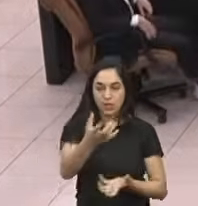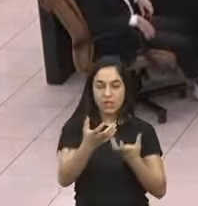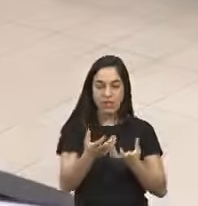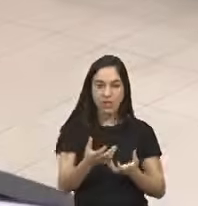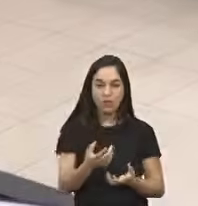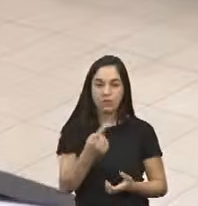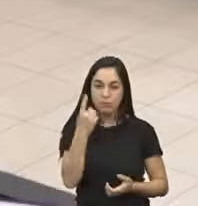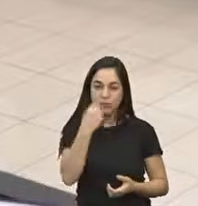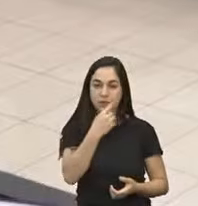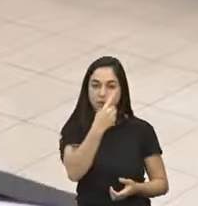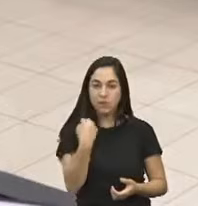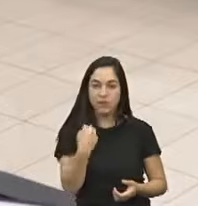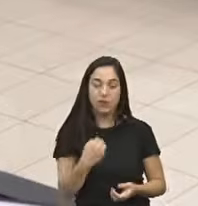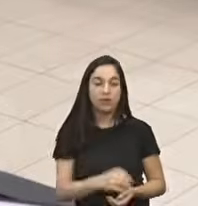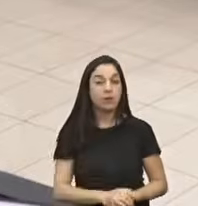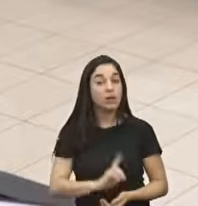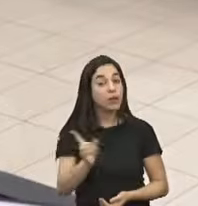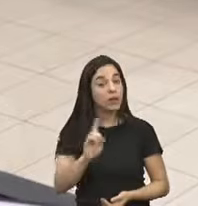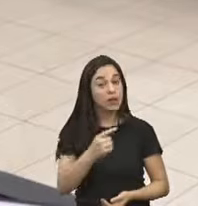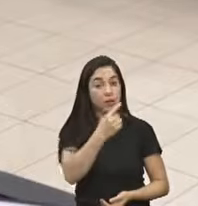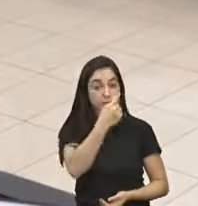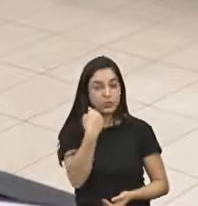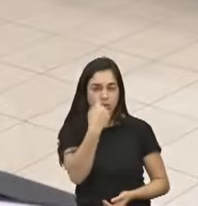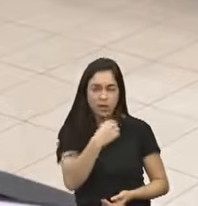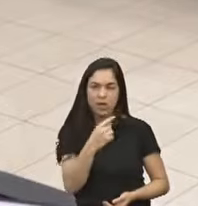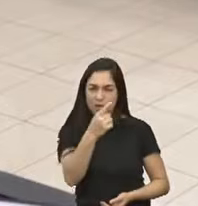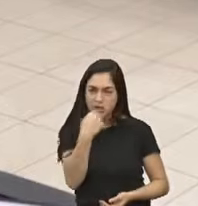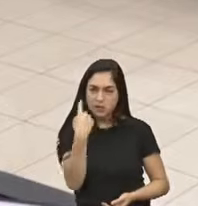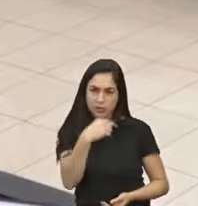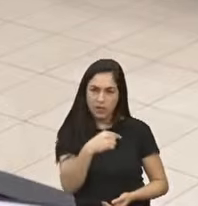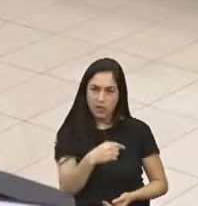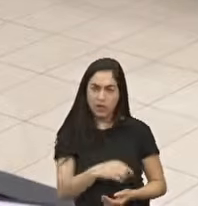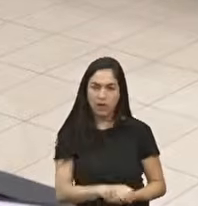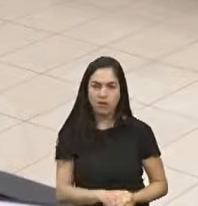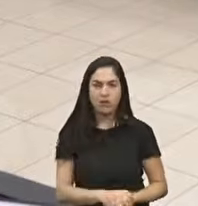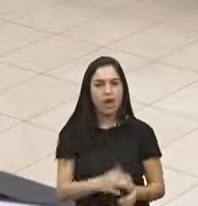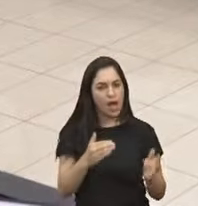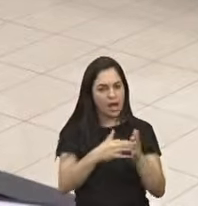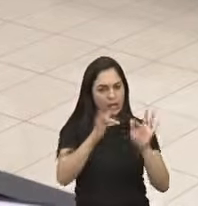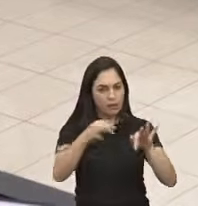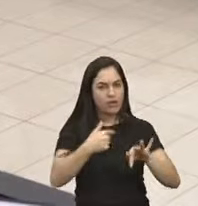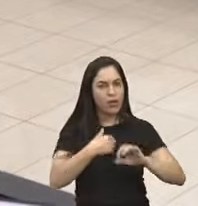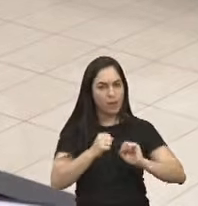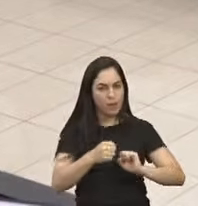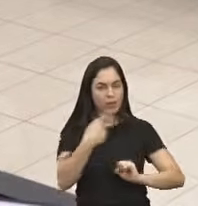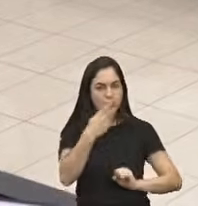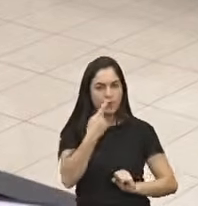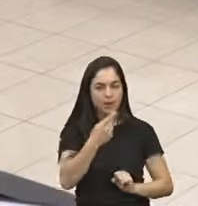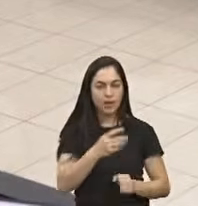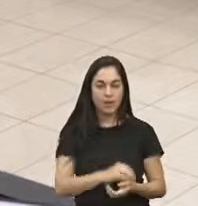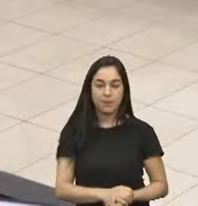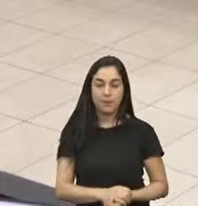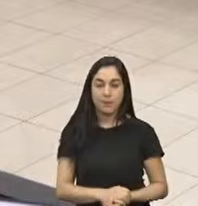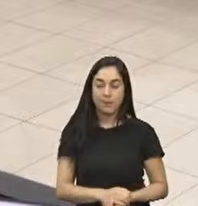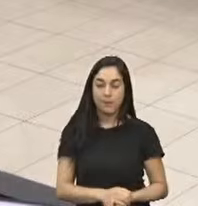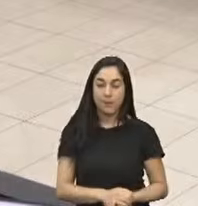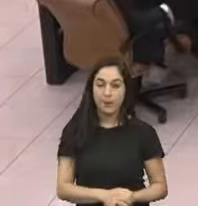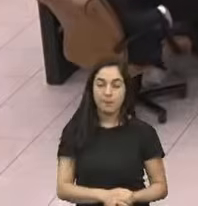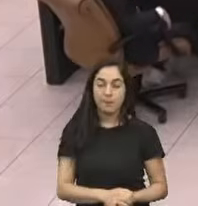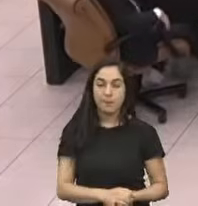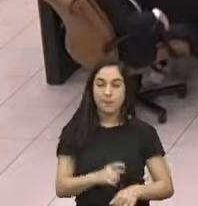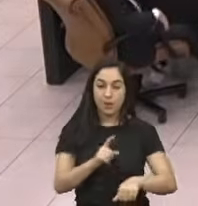presidente. Não, a hora que ela chamar você... O senhor está querendo me censurar, presidente. Até o final eu posso falar sim. Não, ainda em tempo eu posso justificar o meu